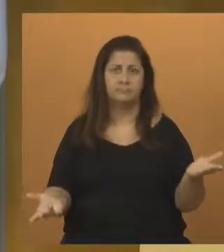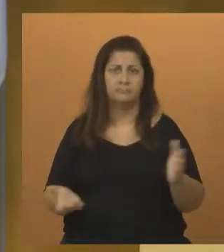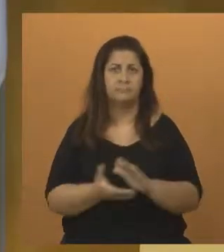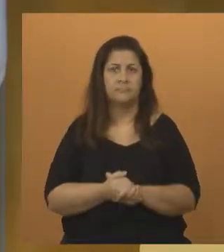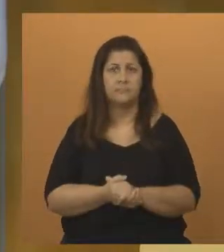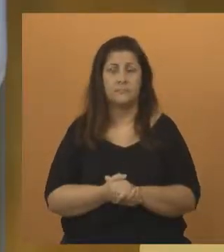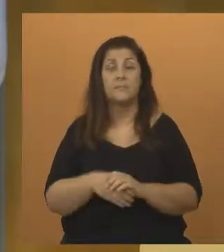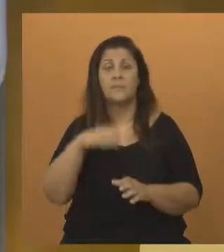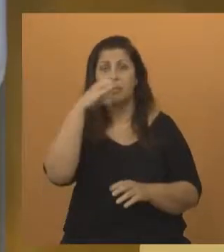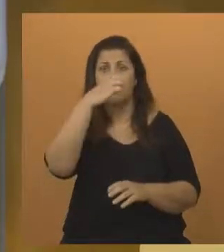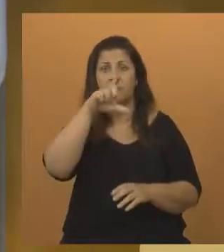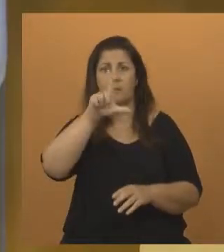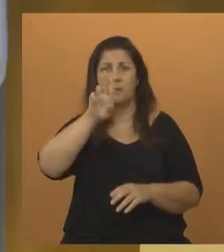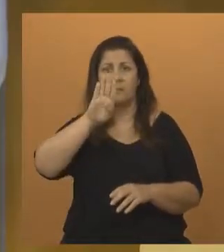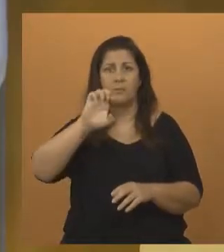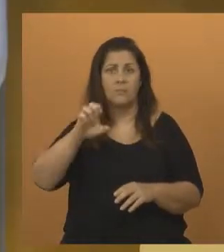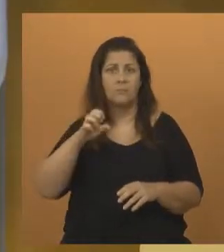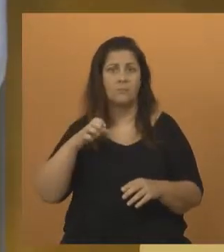E o clube, para mim,